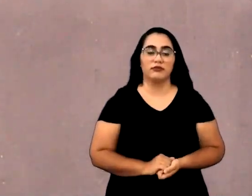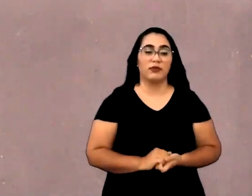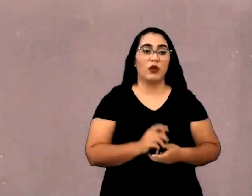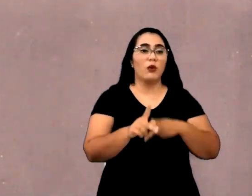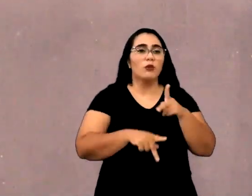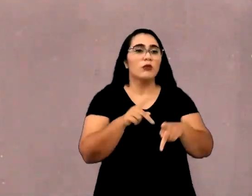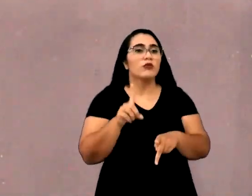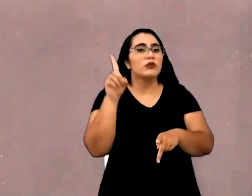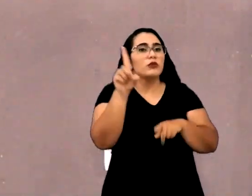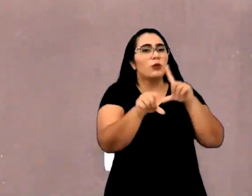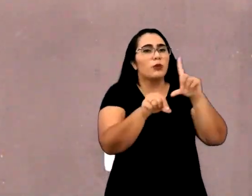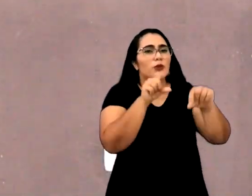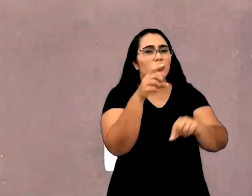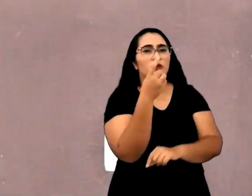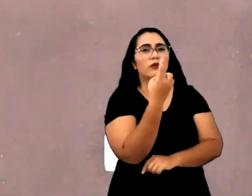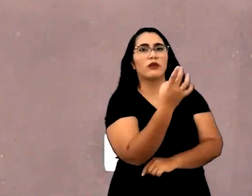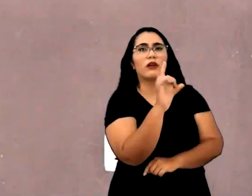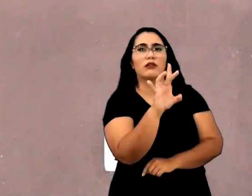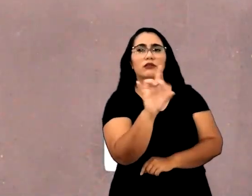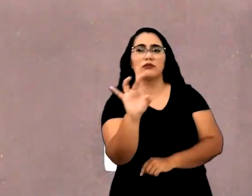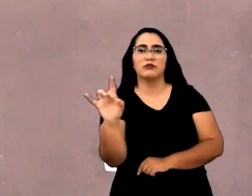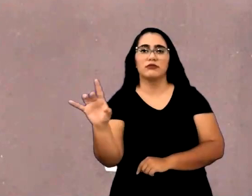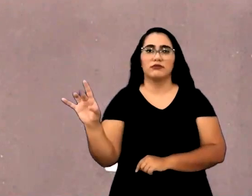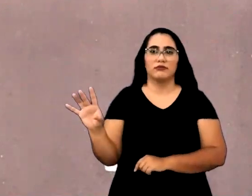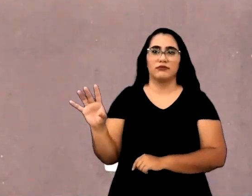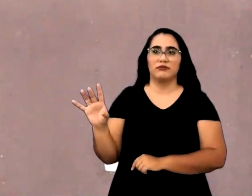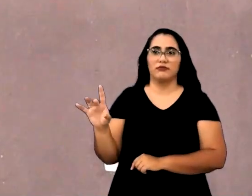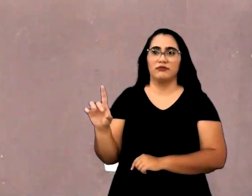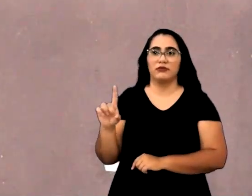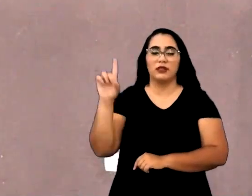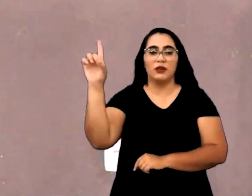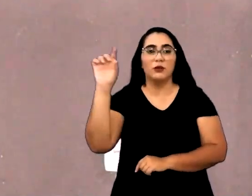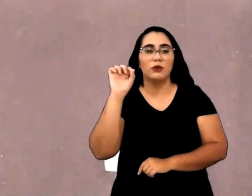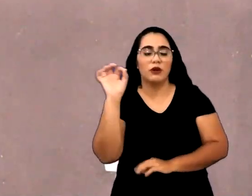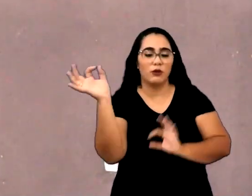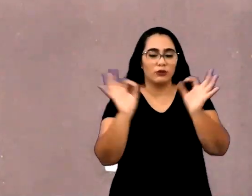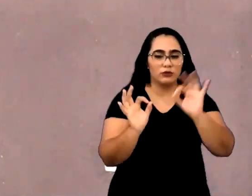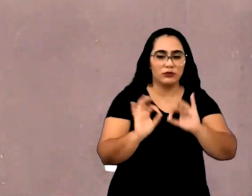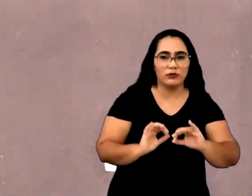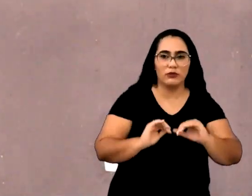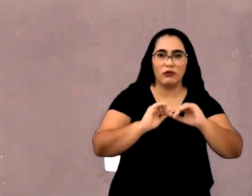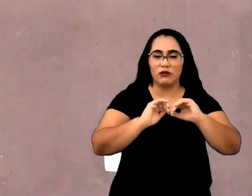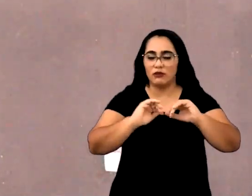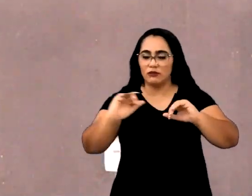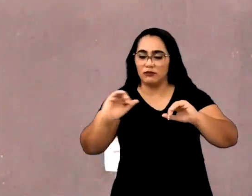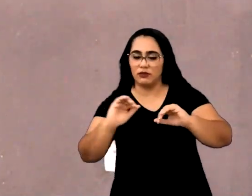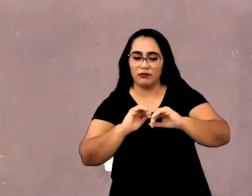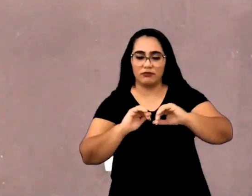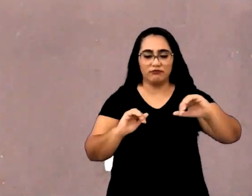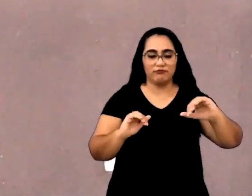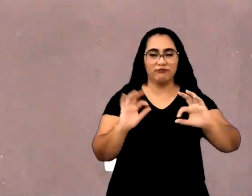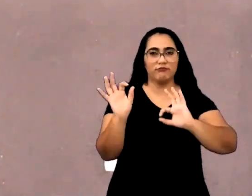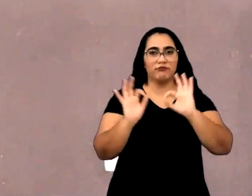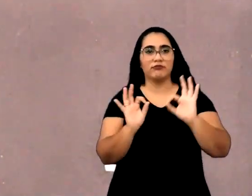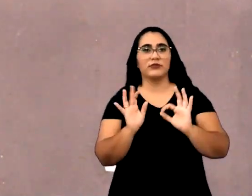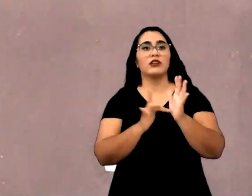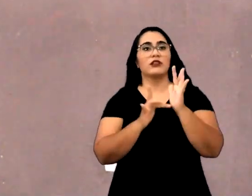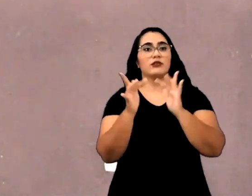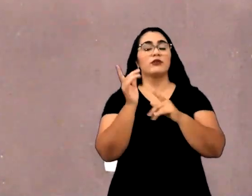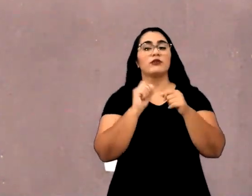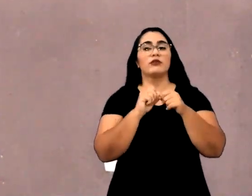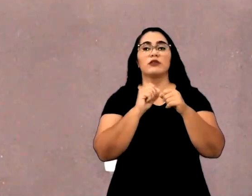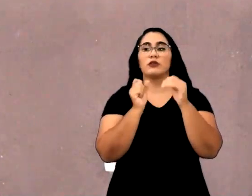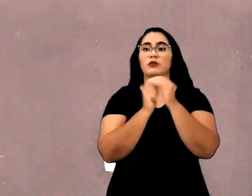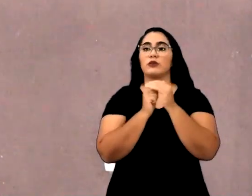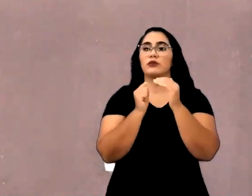Um povo que Ele escolheu, um povo que Ele separou. E o próprio Jesus faz na